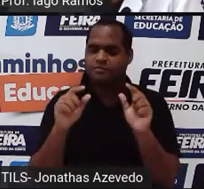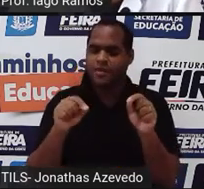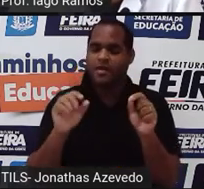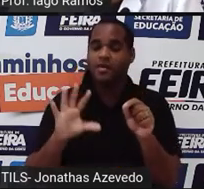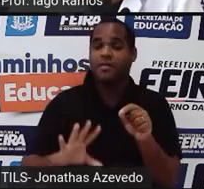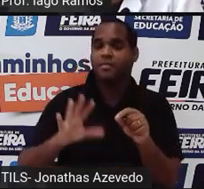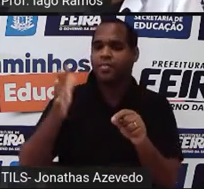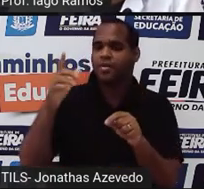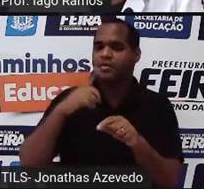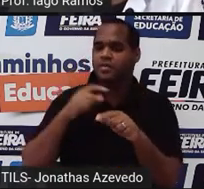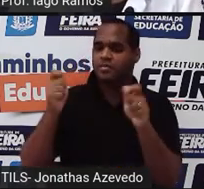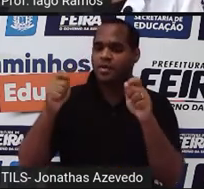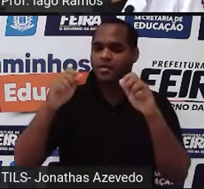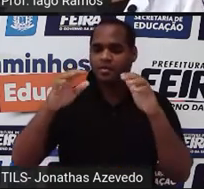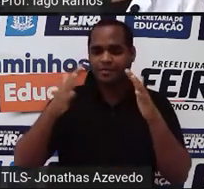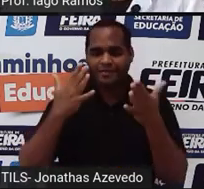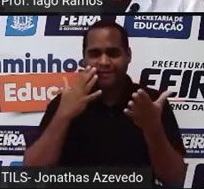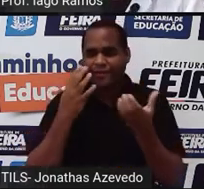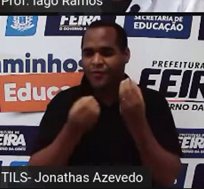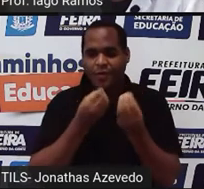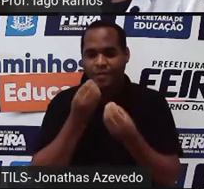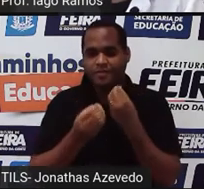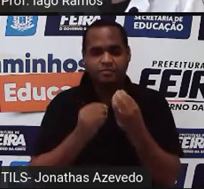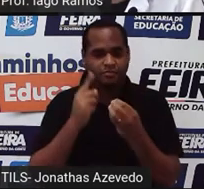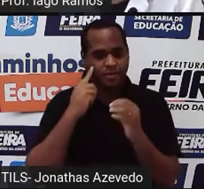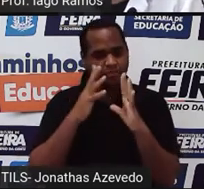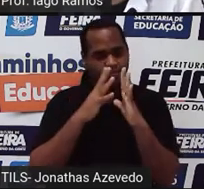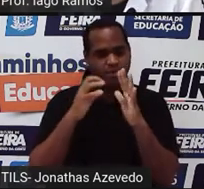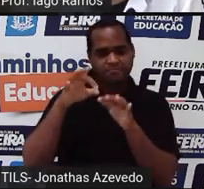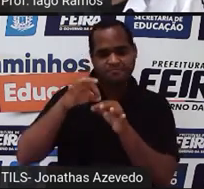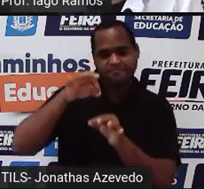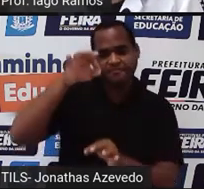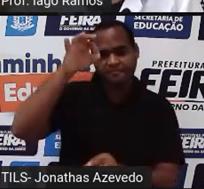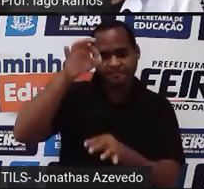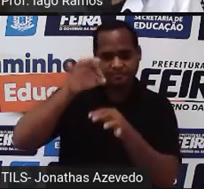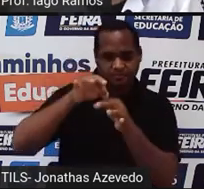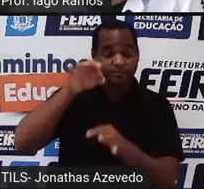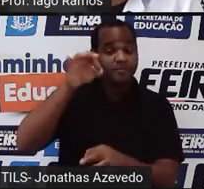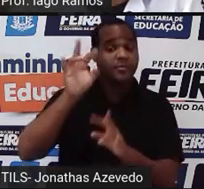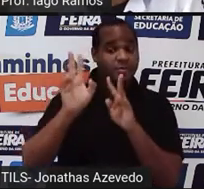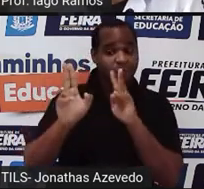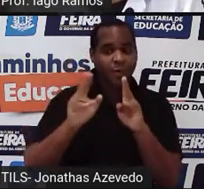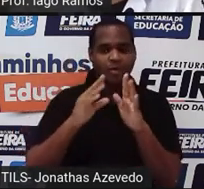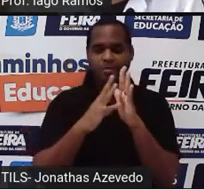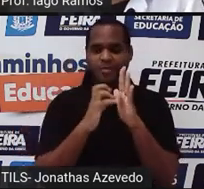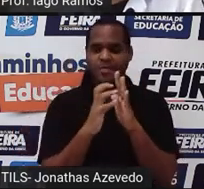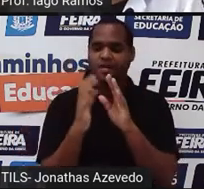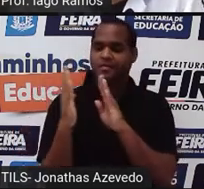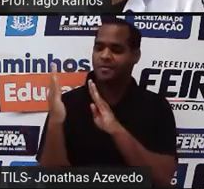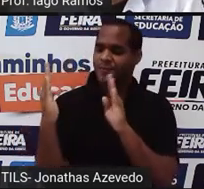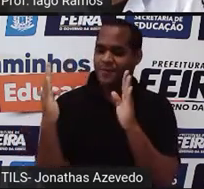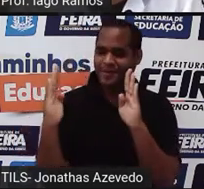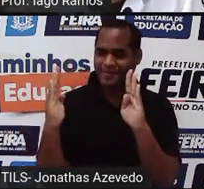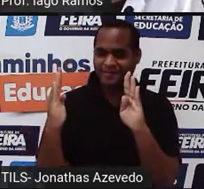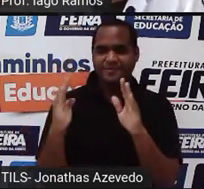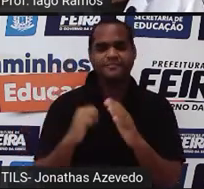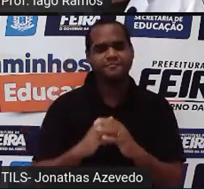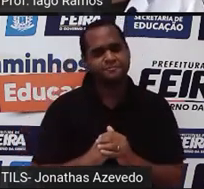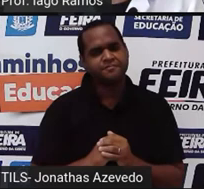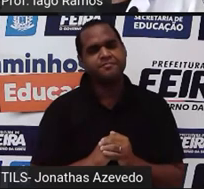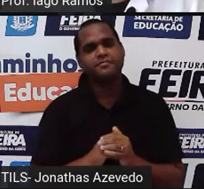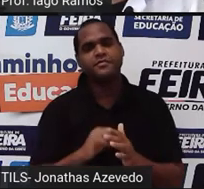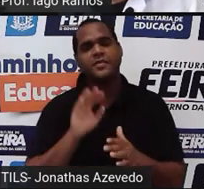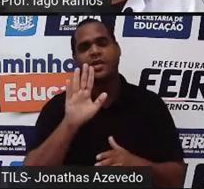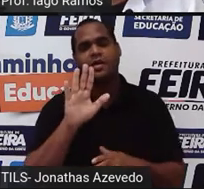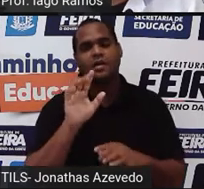acontecendo em relação a uma reta. É como se a reta funcionasse como um espelho. Só que o